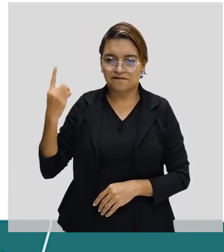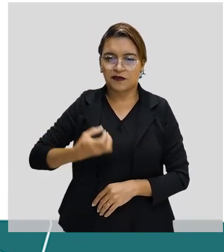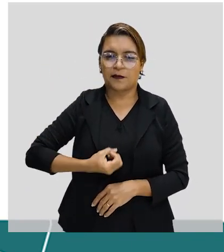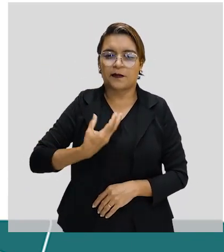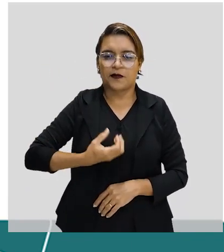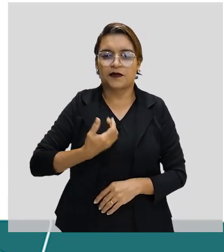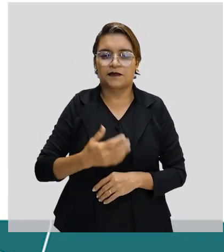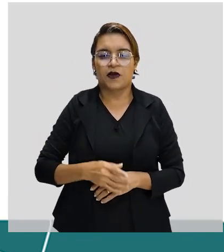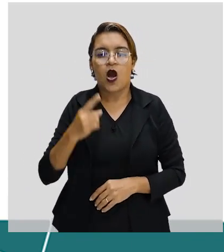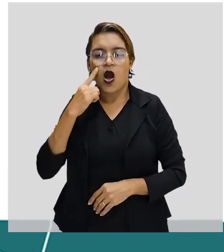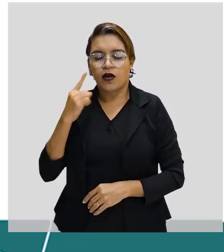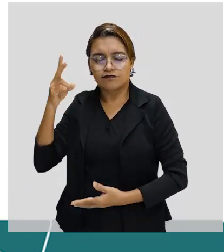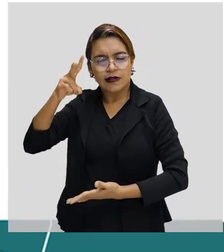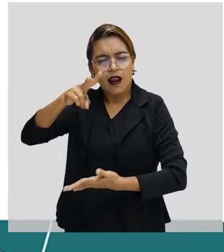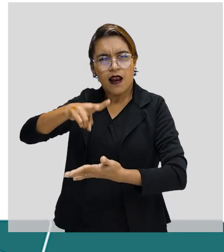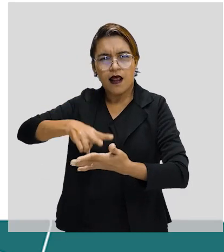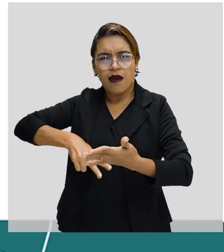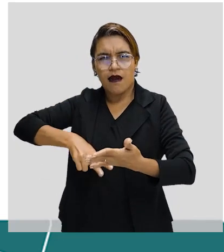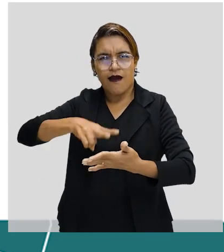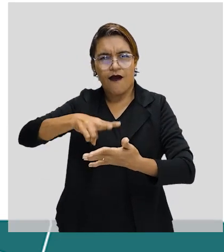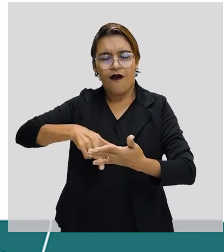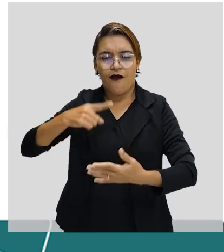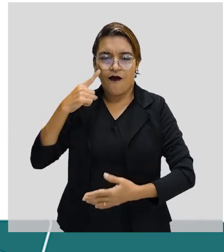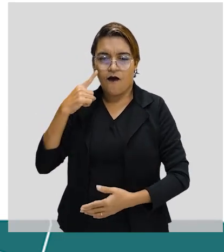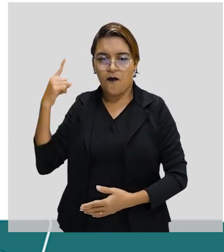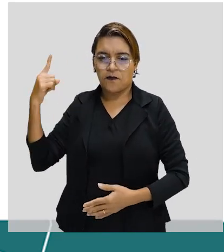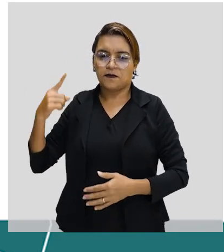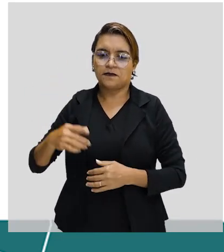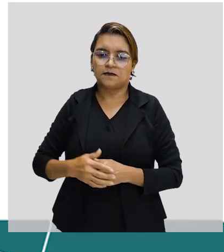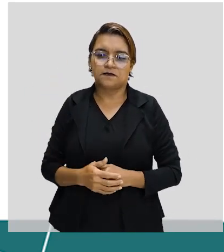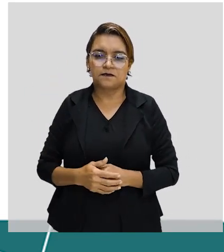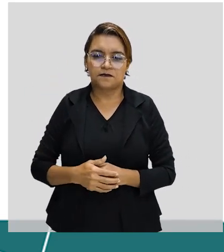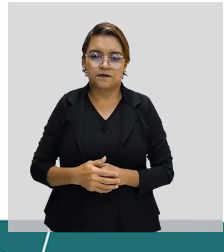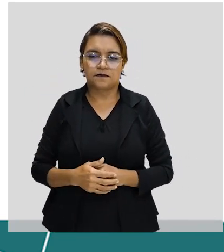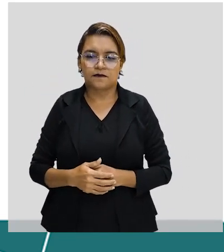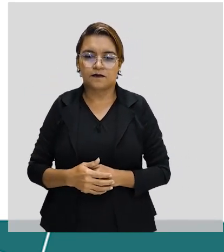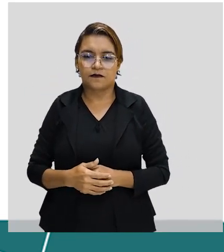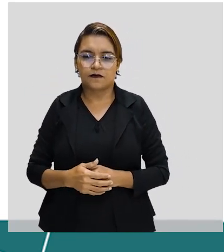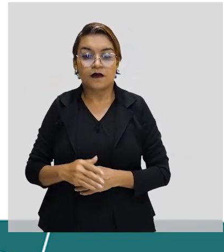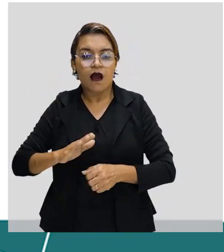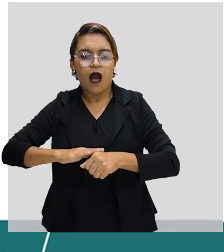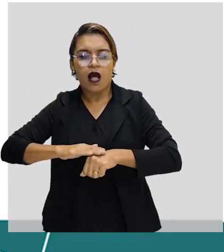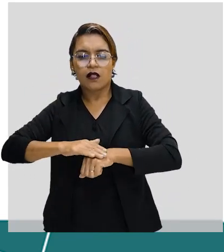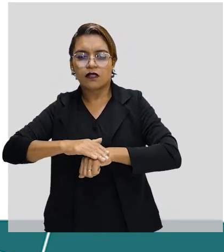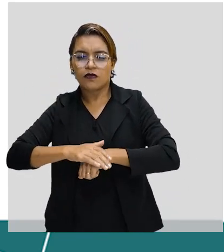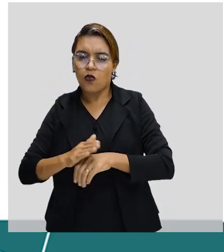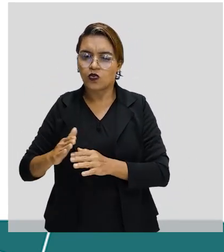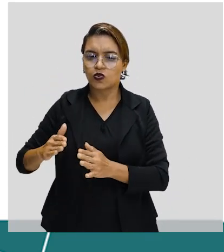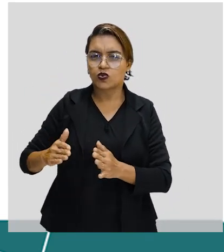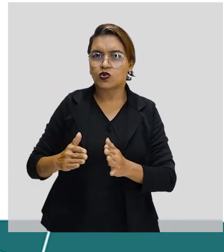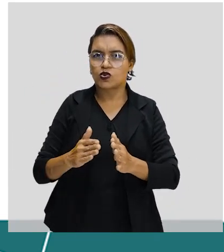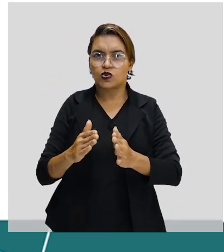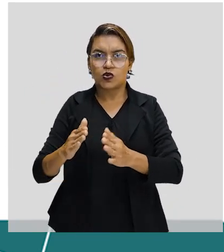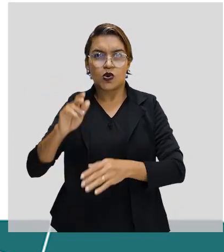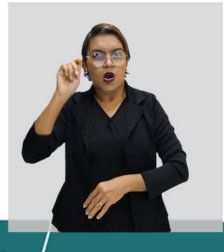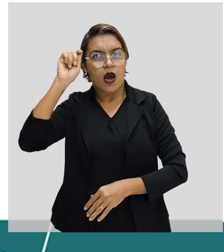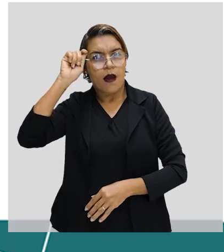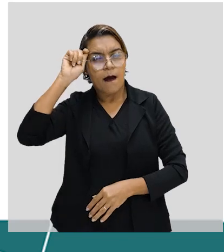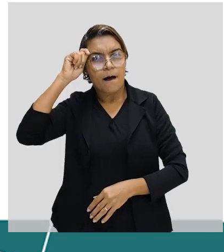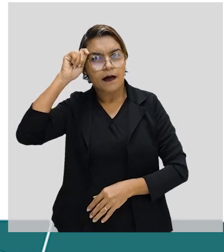Prelúdio pela estrada dessa noite mãe negra desce com ela nem